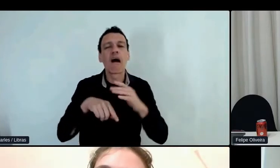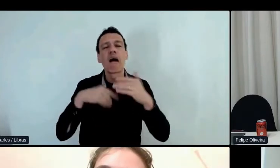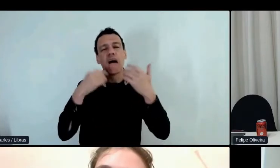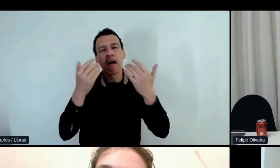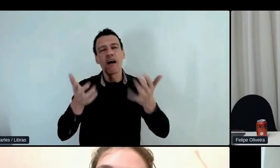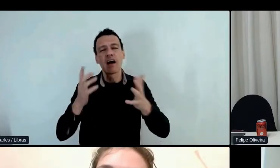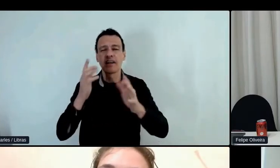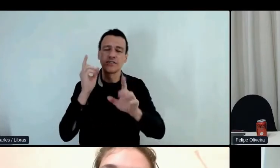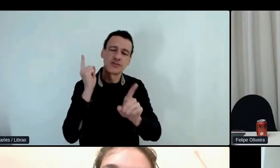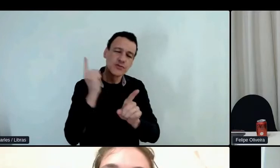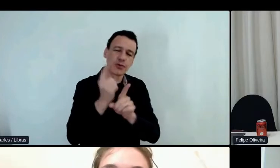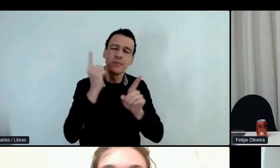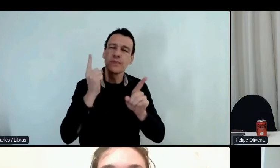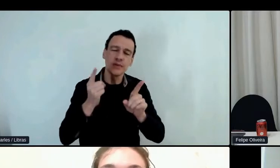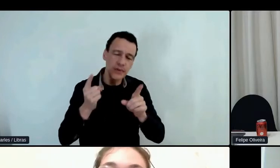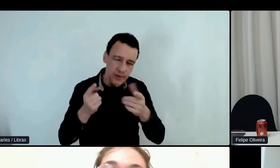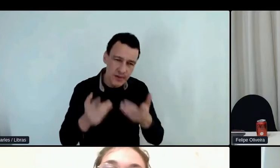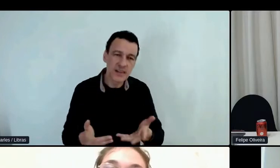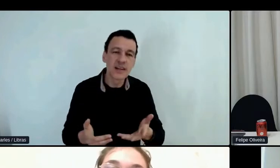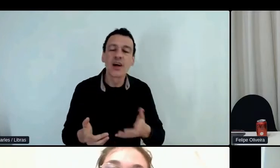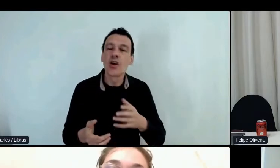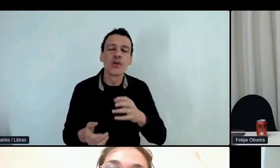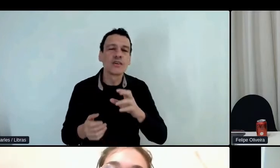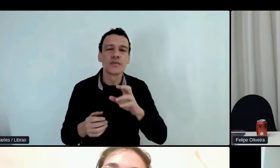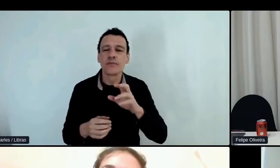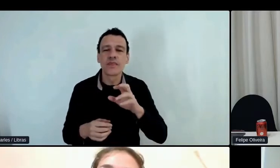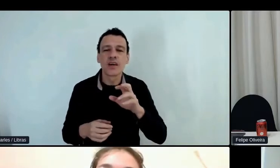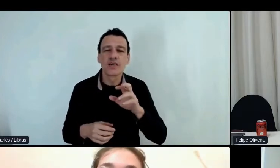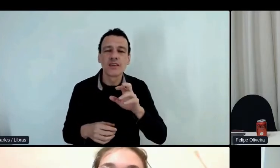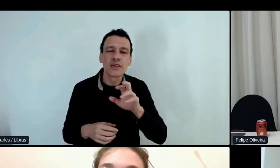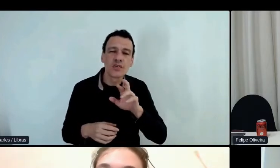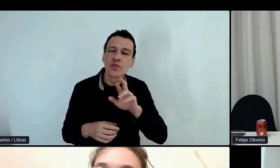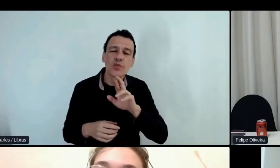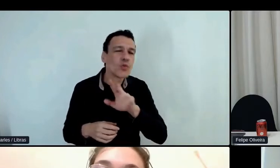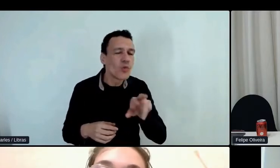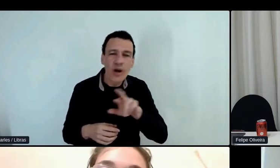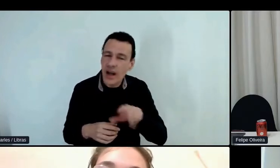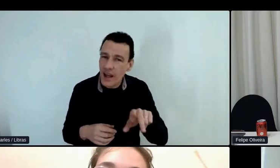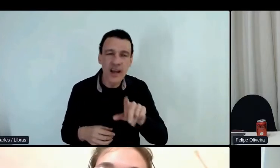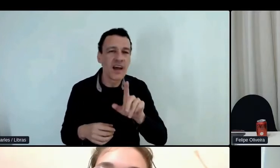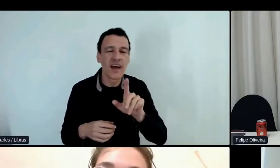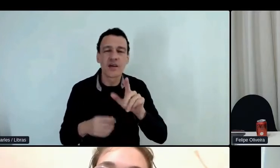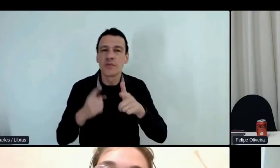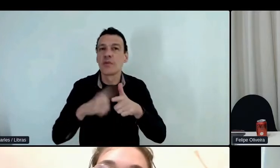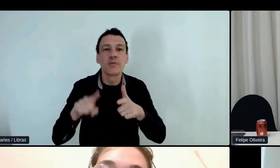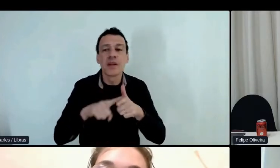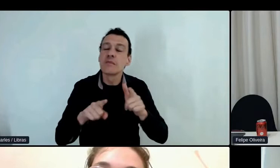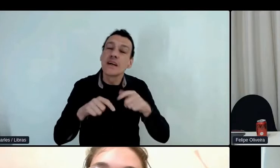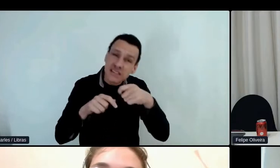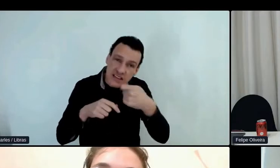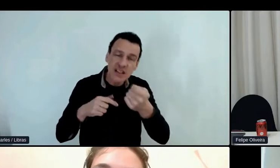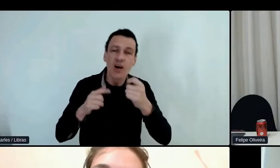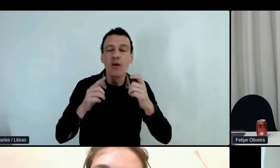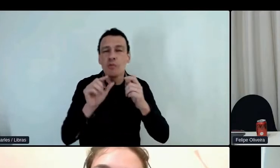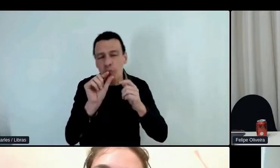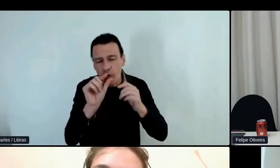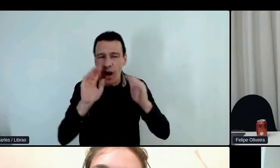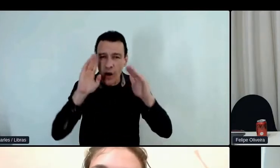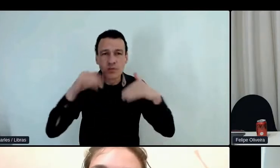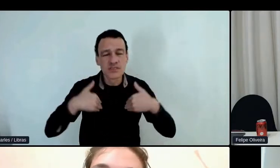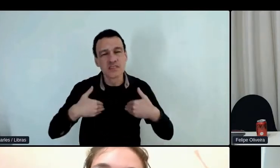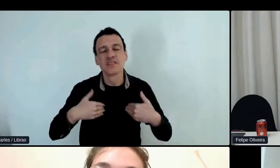Quando chega numa terapia que a gente vai aprofundar, a gente vai fazendo, vai conhecendo o paciente, com o tempo